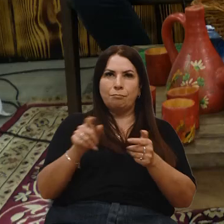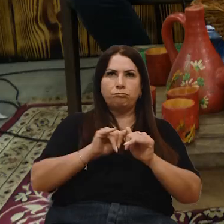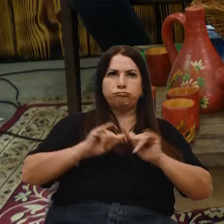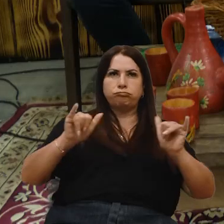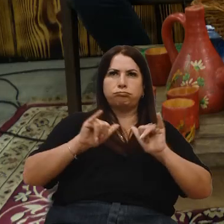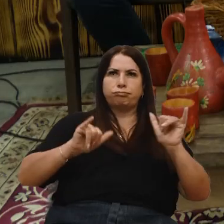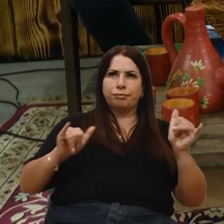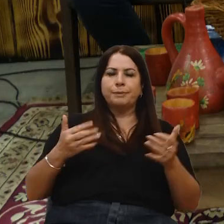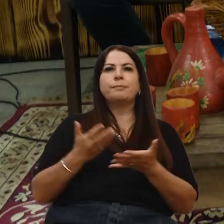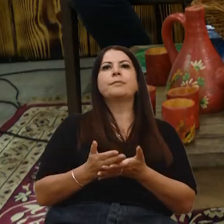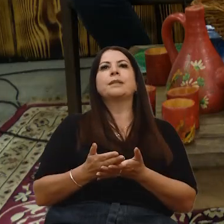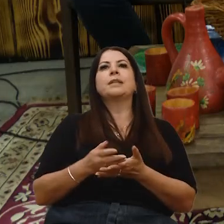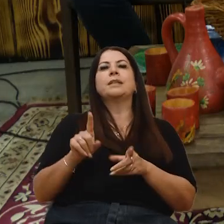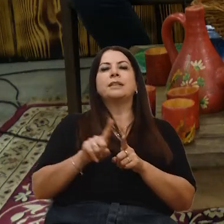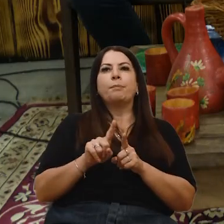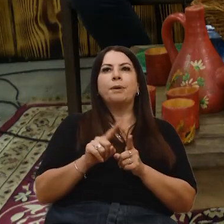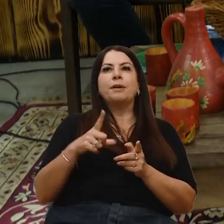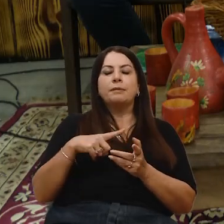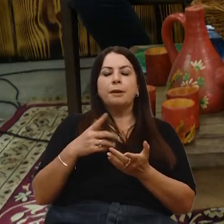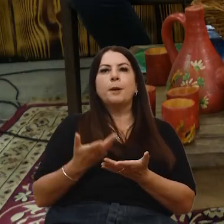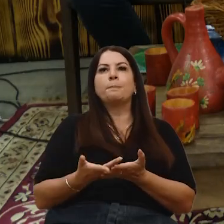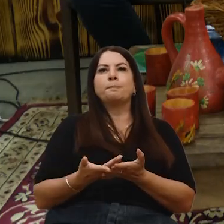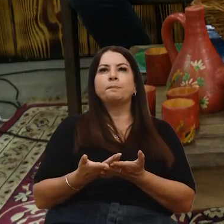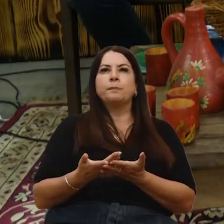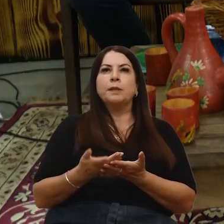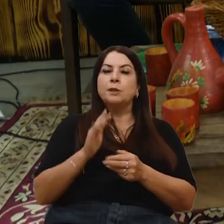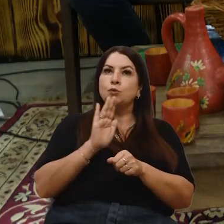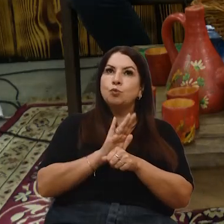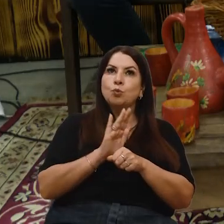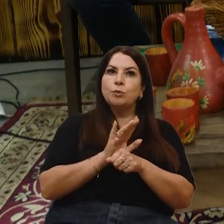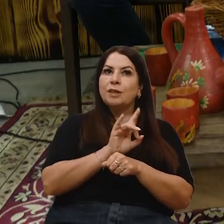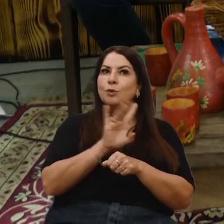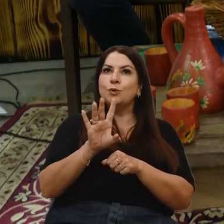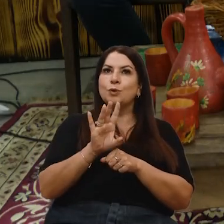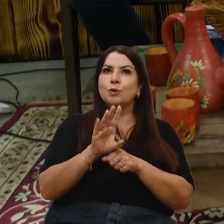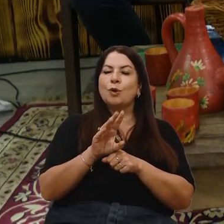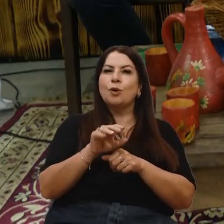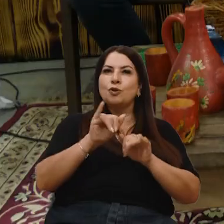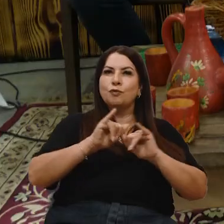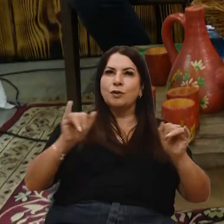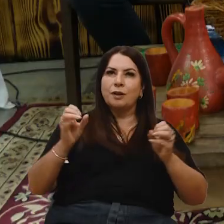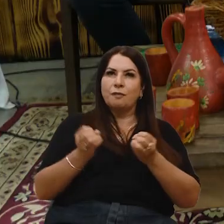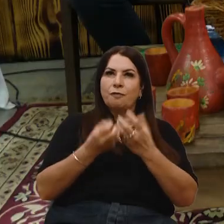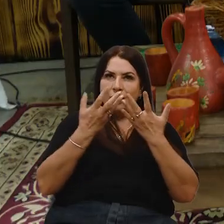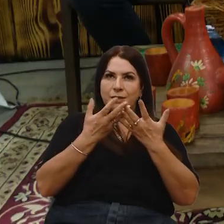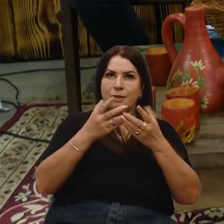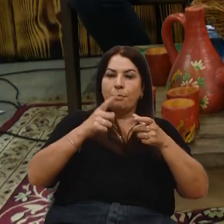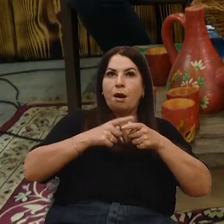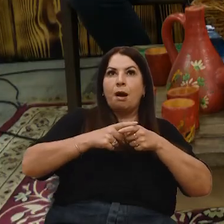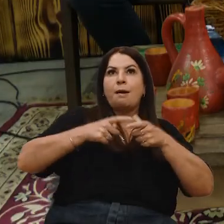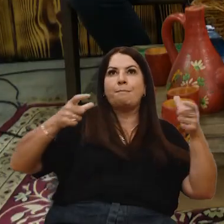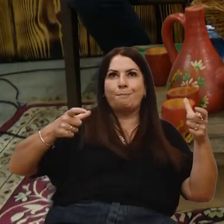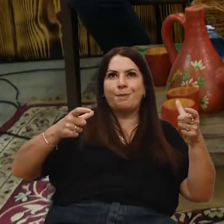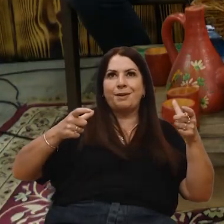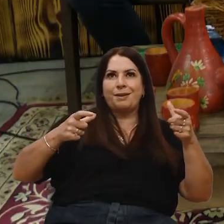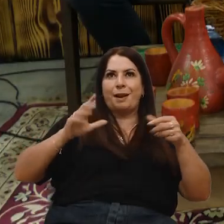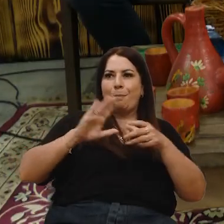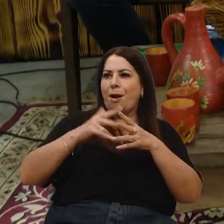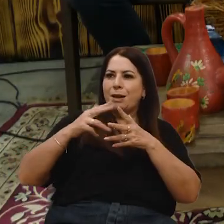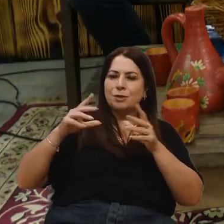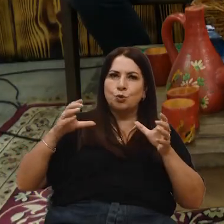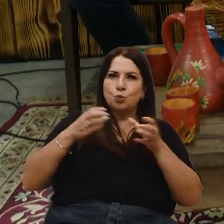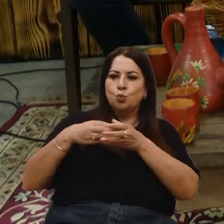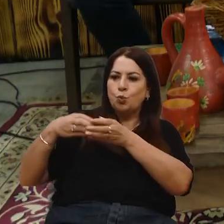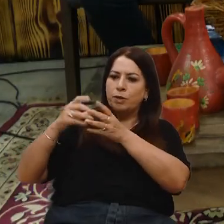no noticiário enorme e que daqui a pouco também ajudam não só a divulgar a festa, mas a ampliar a